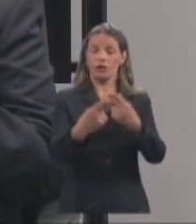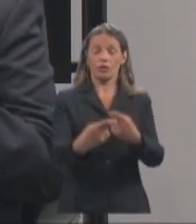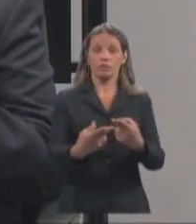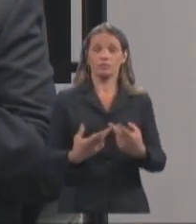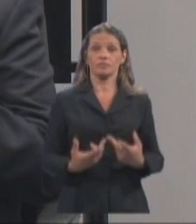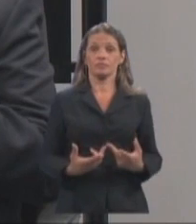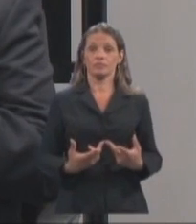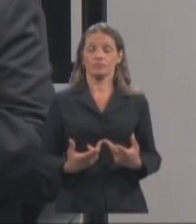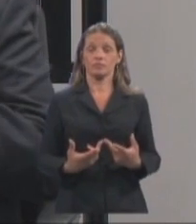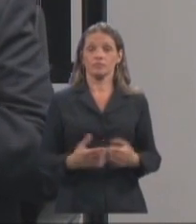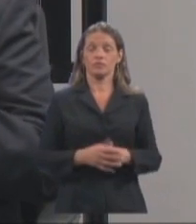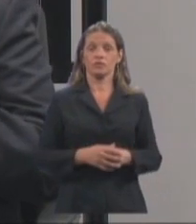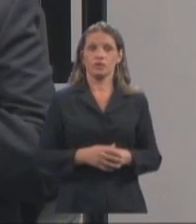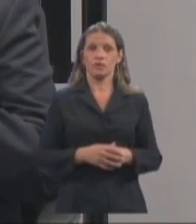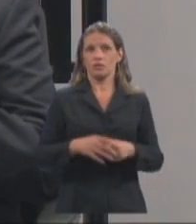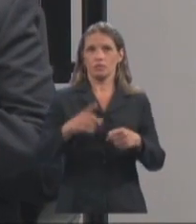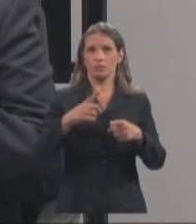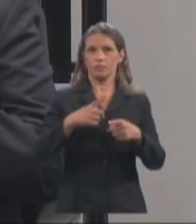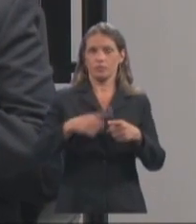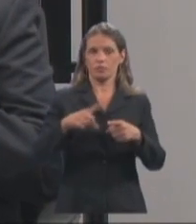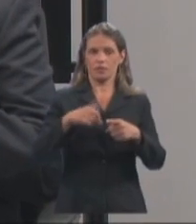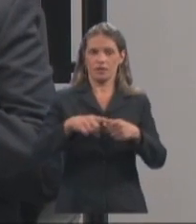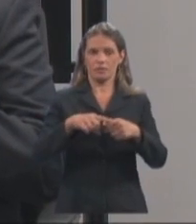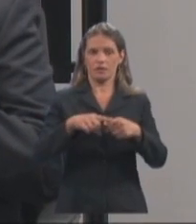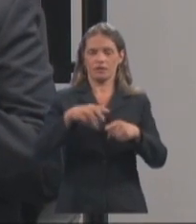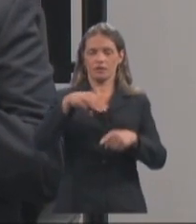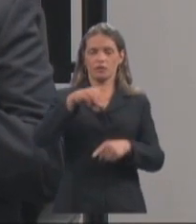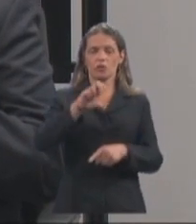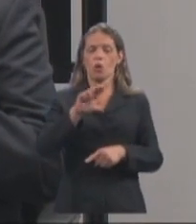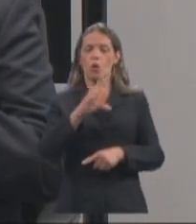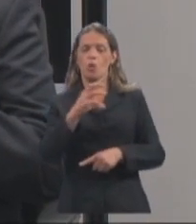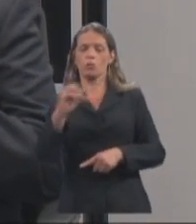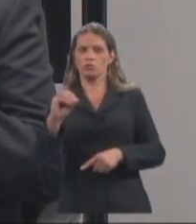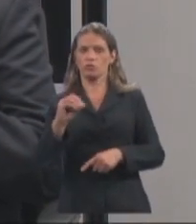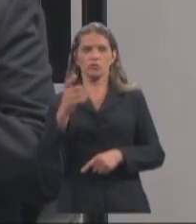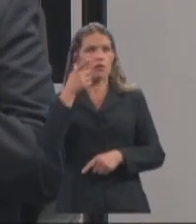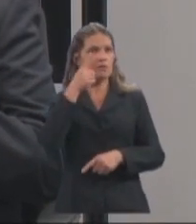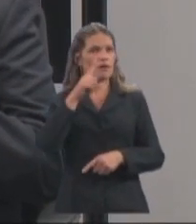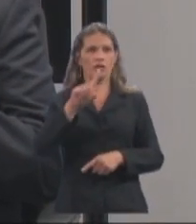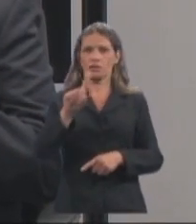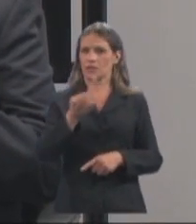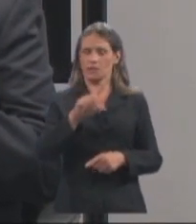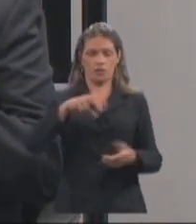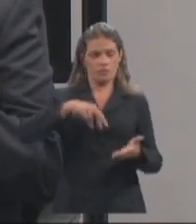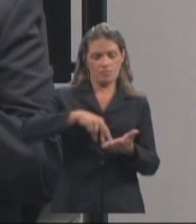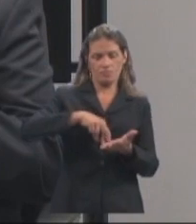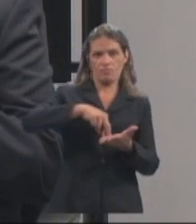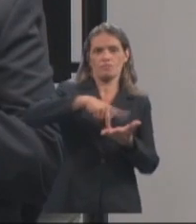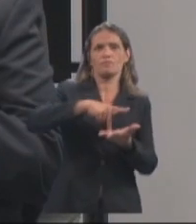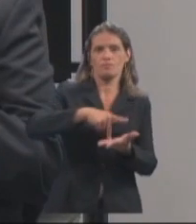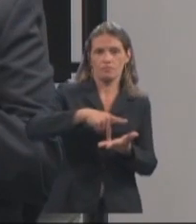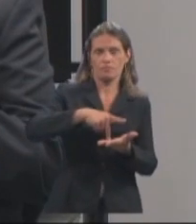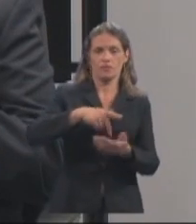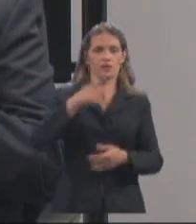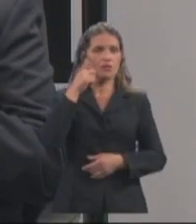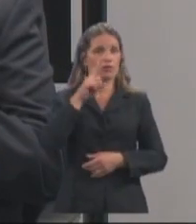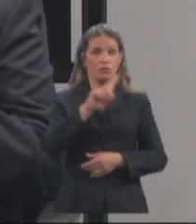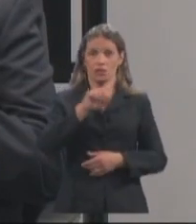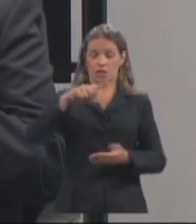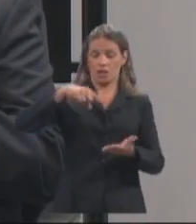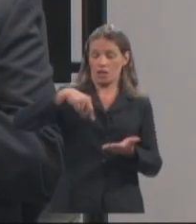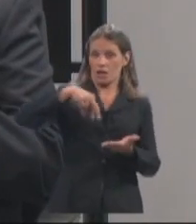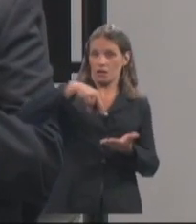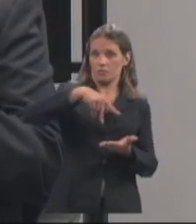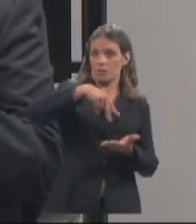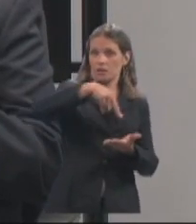se sofr uma distensão muscular do músculo tu não vai conseguir chutar uma bola tu não vai conseguir caminhar tu vai